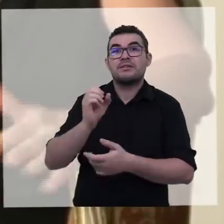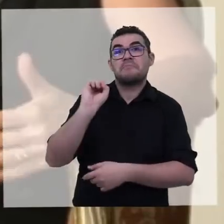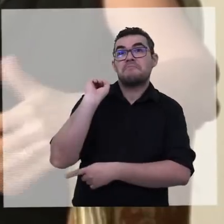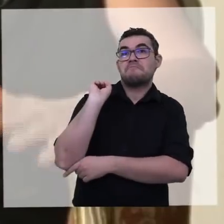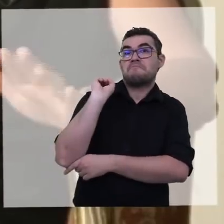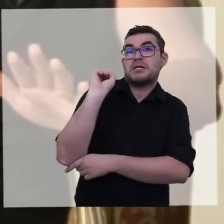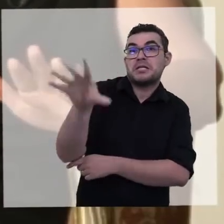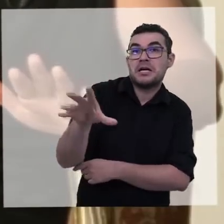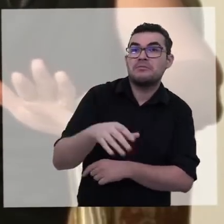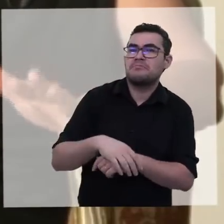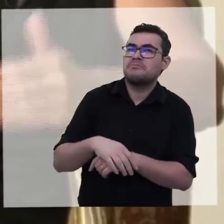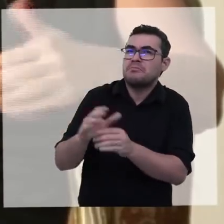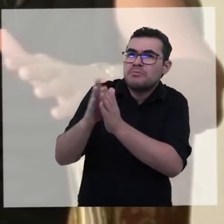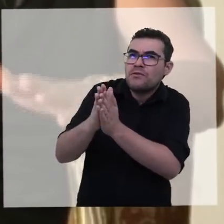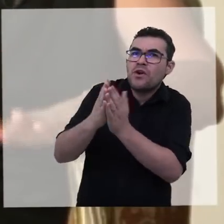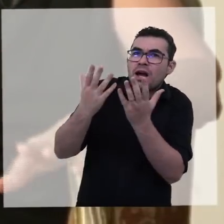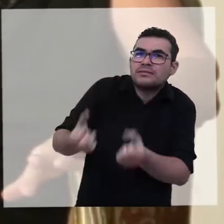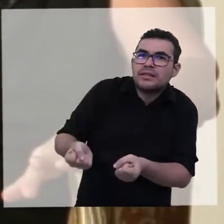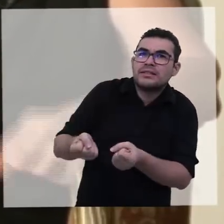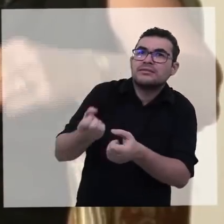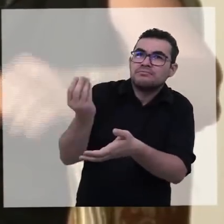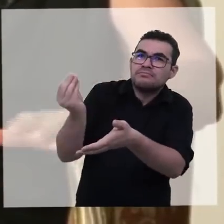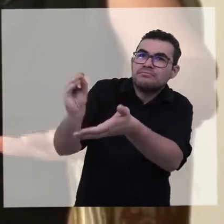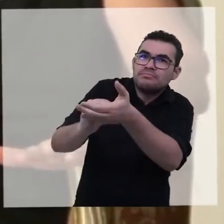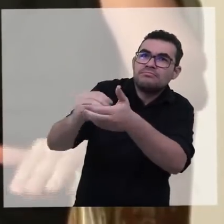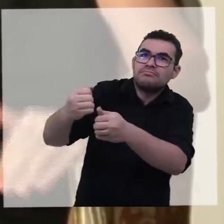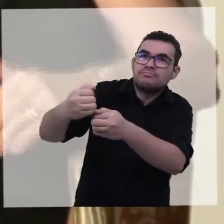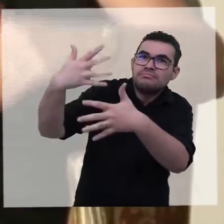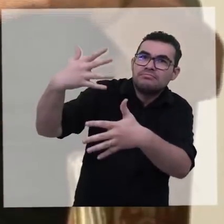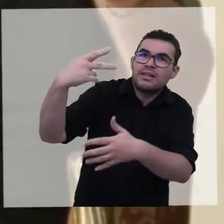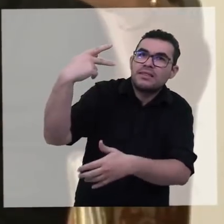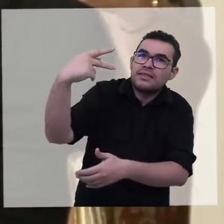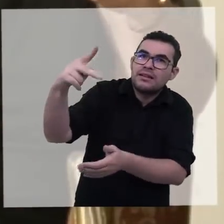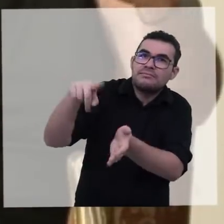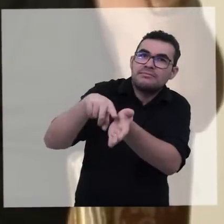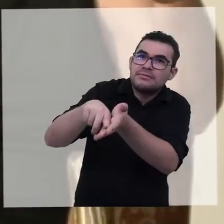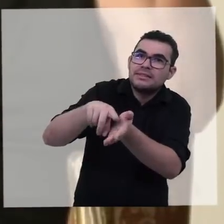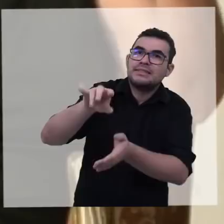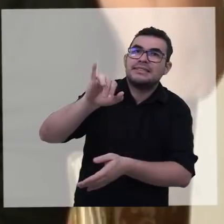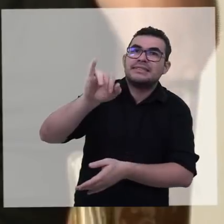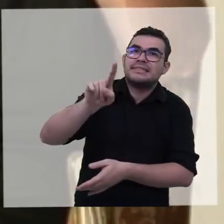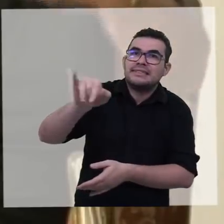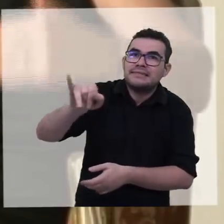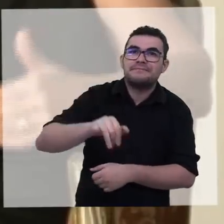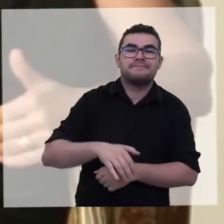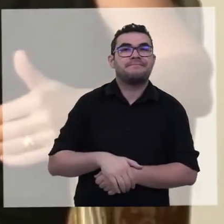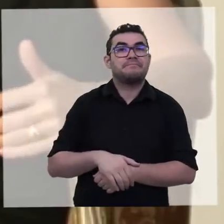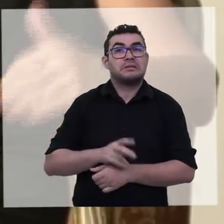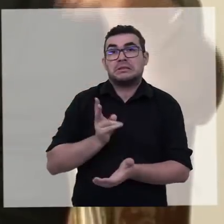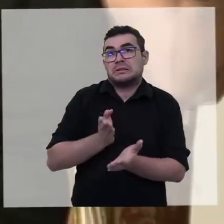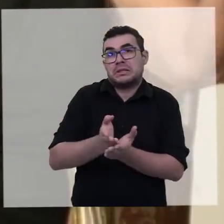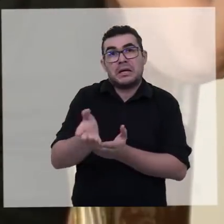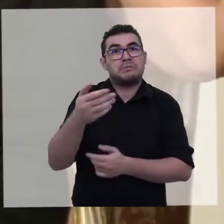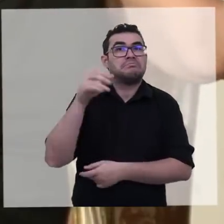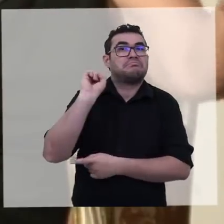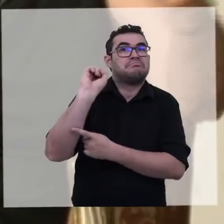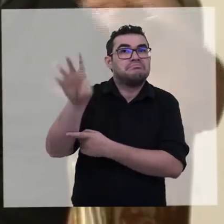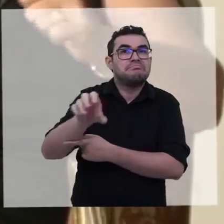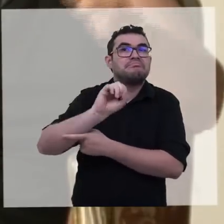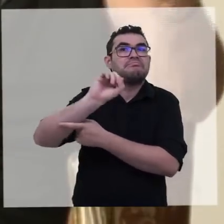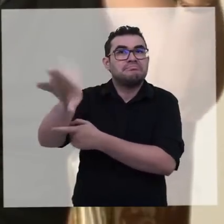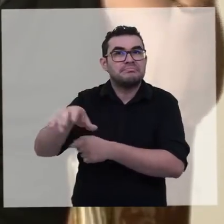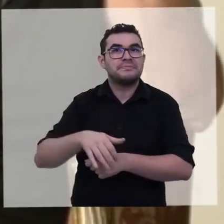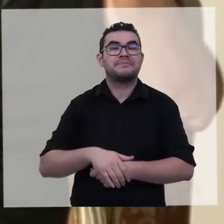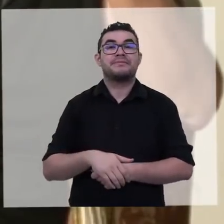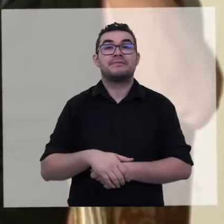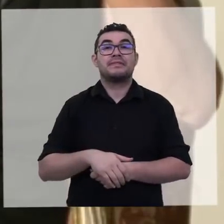revista. Eu digo, enquanto não estiverem devolvendo, eu estou mandando. E com isso, aí eu formei o corpo editorial, aí